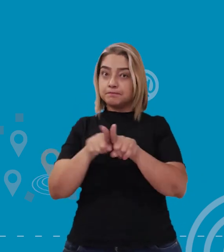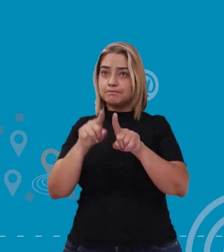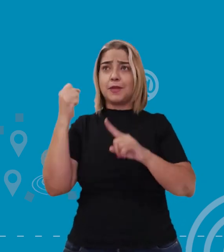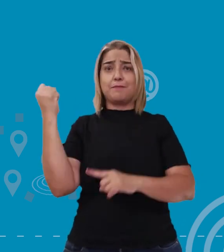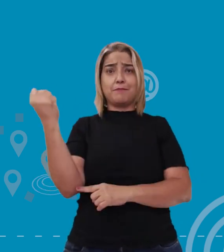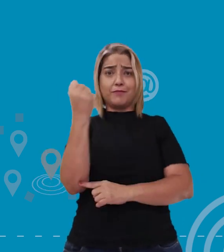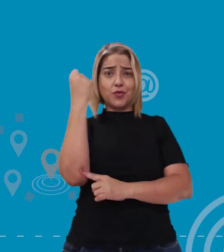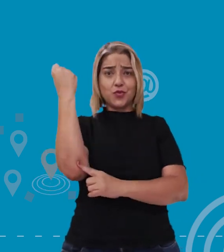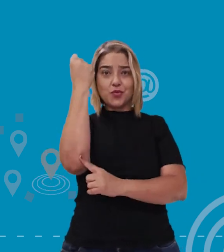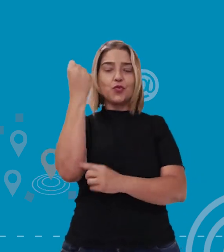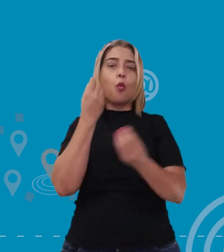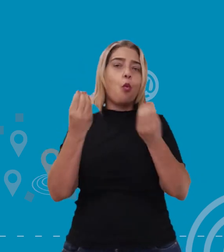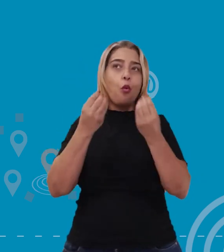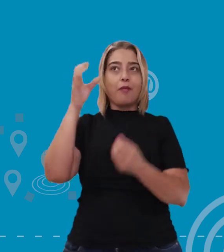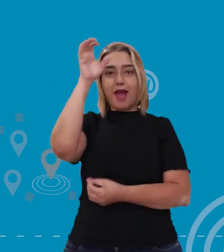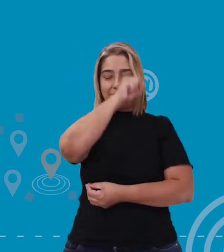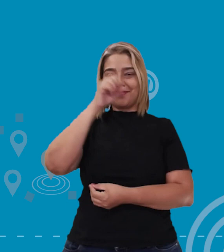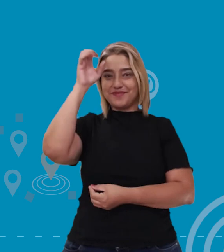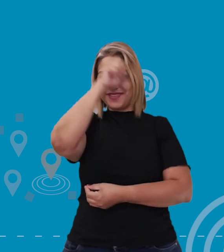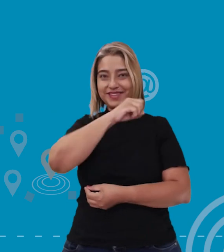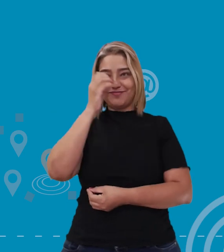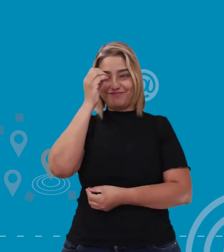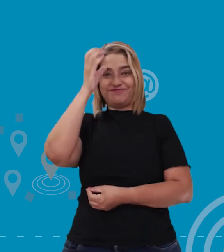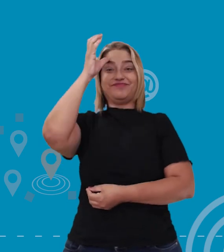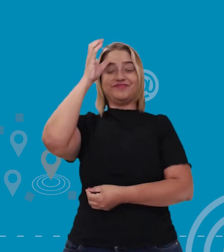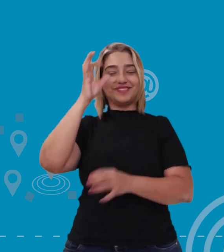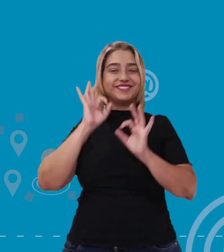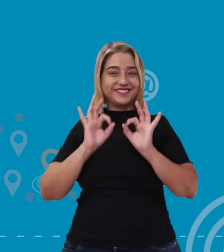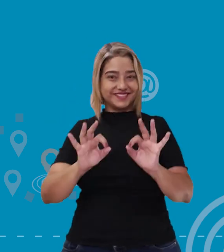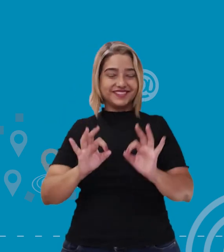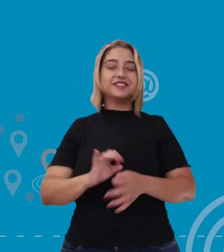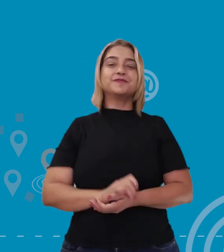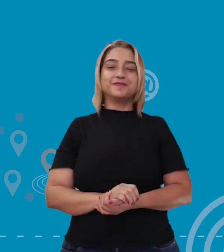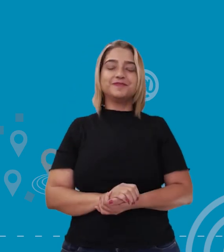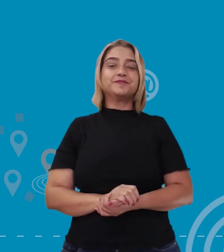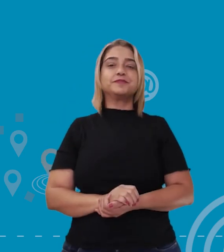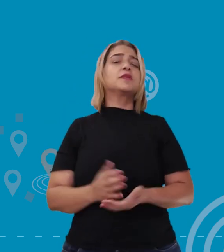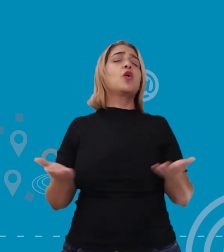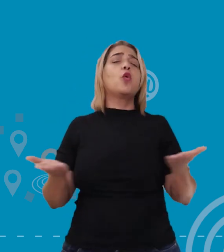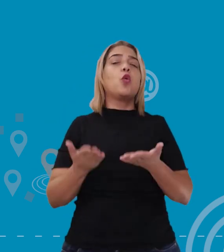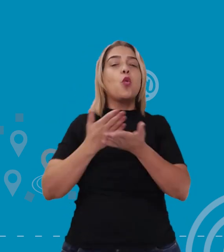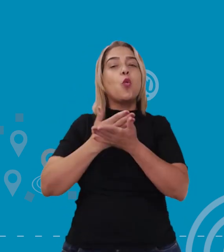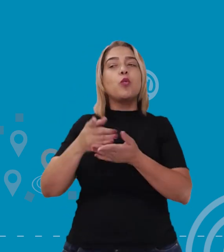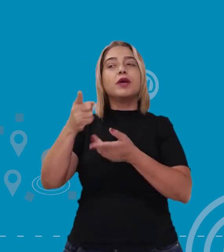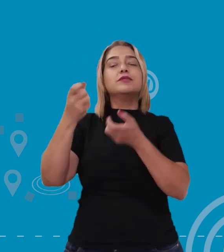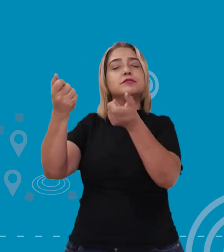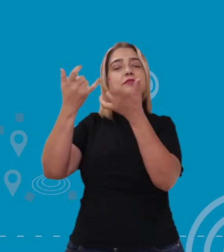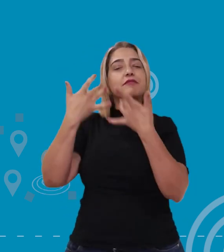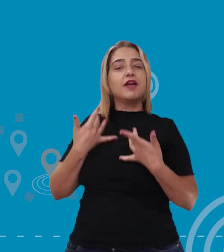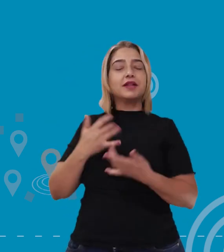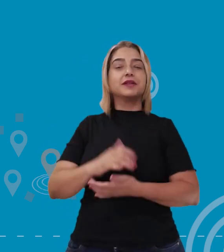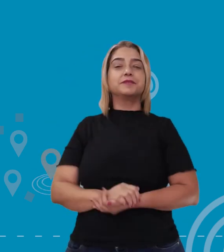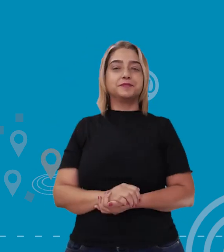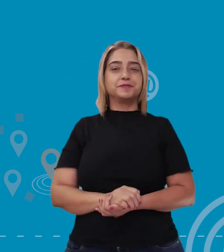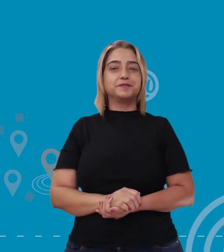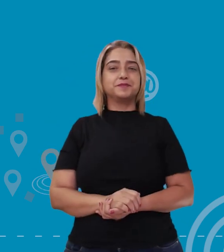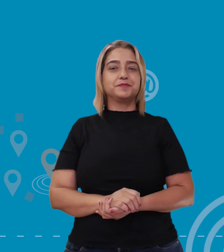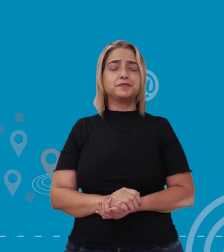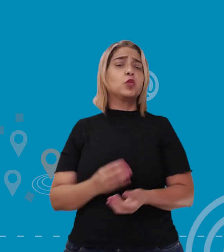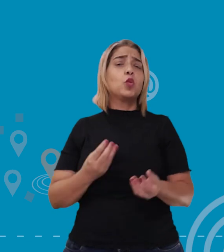alfabetização e potencializar as aprendizagens, claro. Para começar, diga para